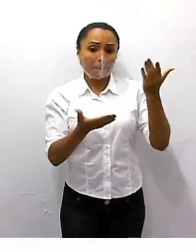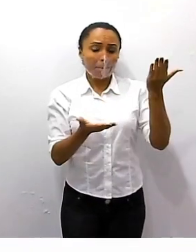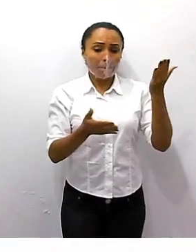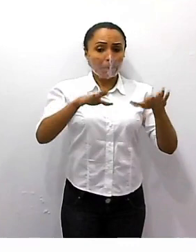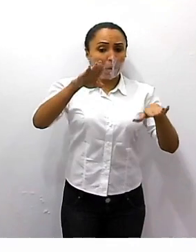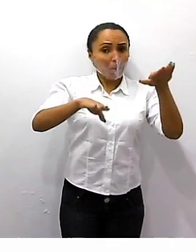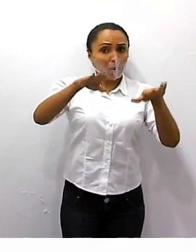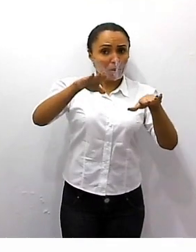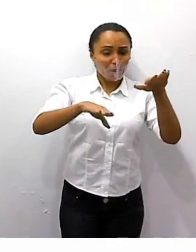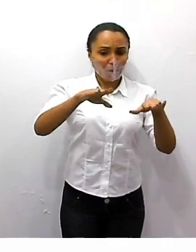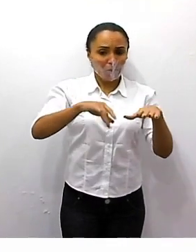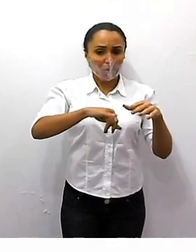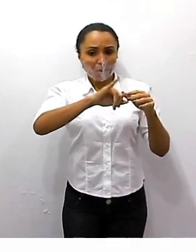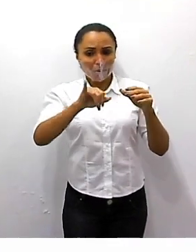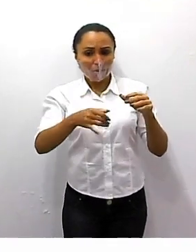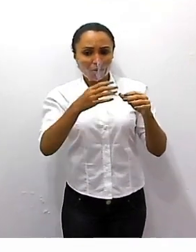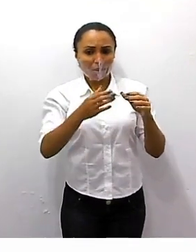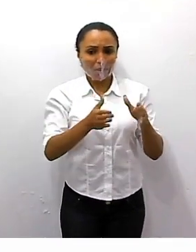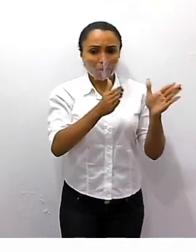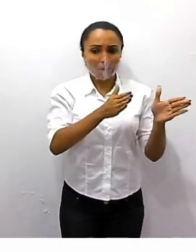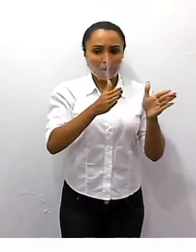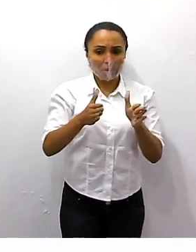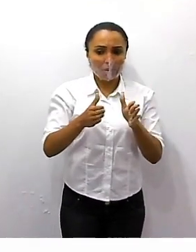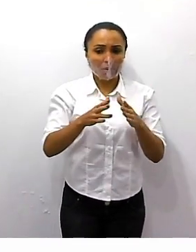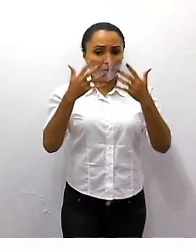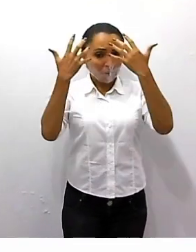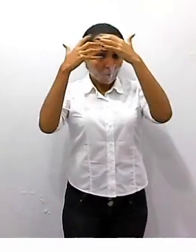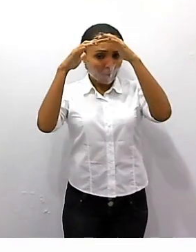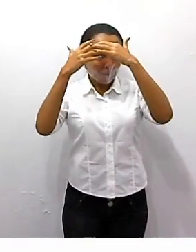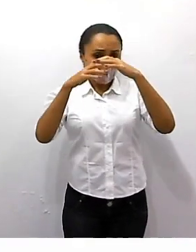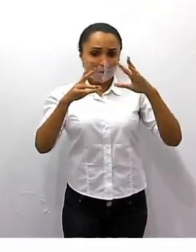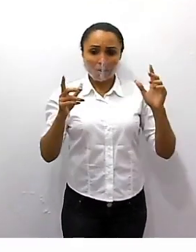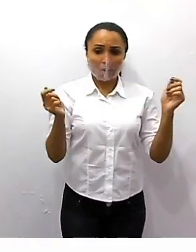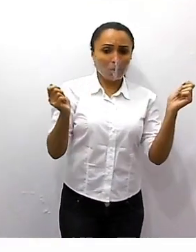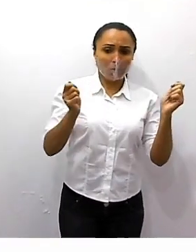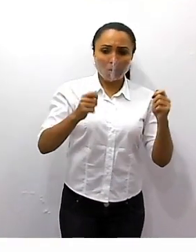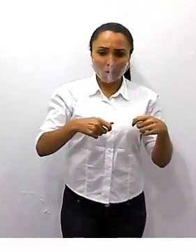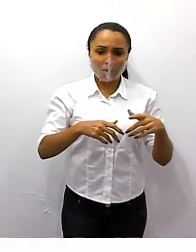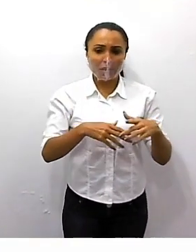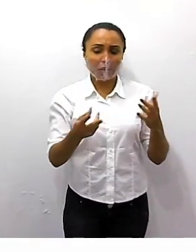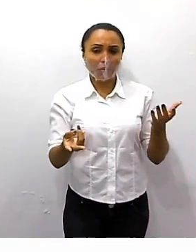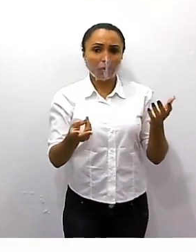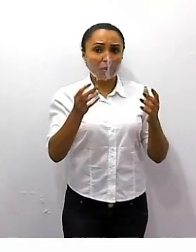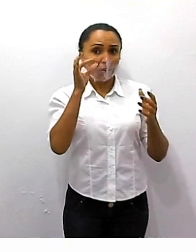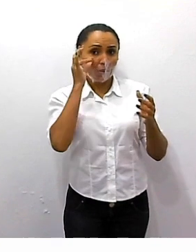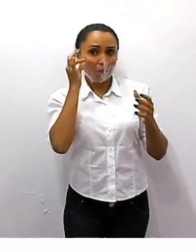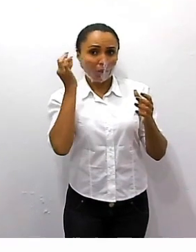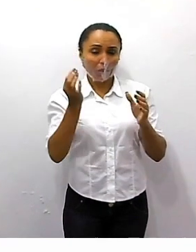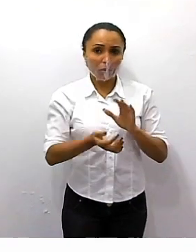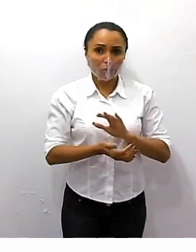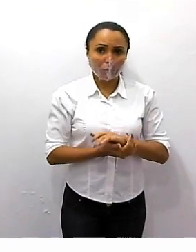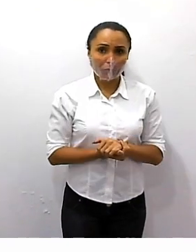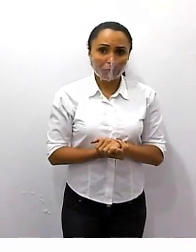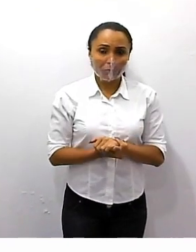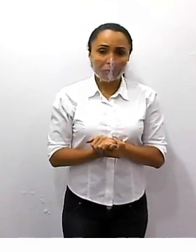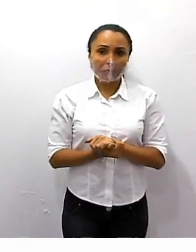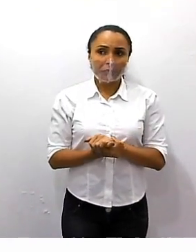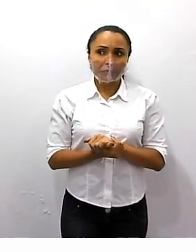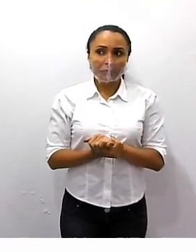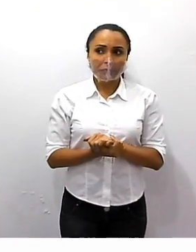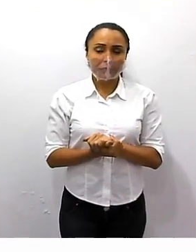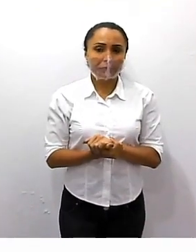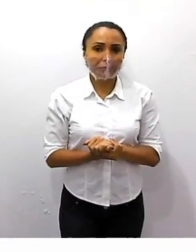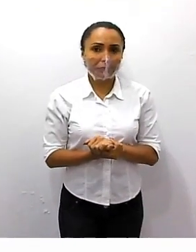Proporção, já que à medida que seleciona o cérebro, não é mais possível que haja vocalização dos ratos. Gente, preste atenção.